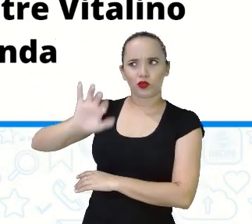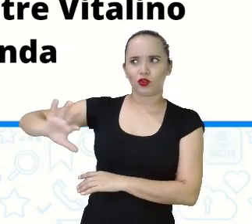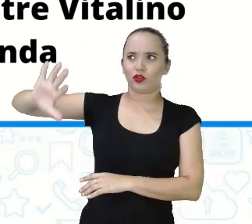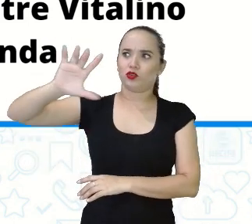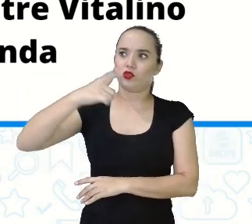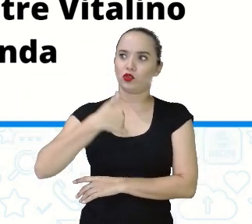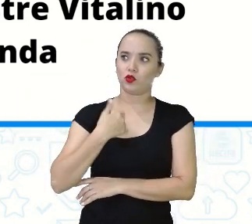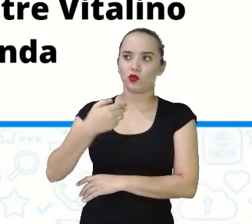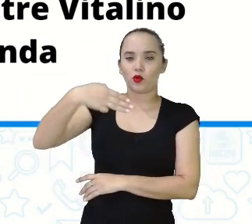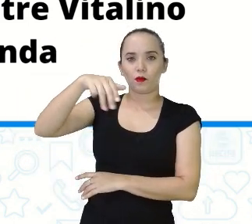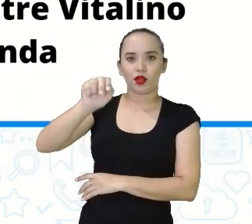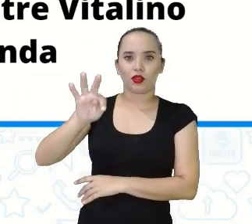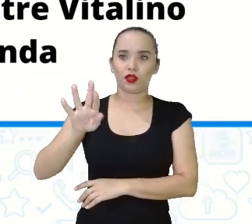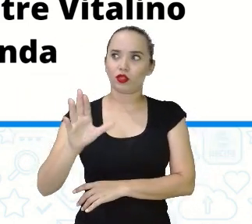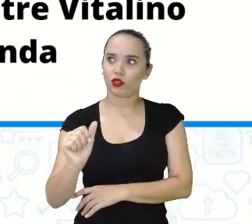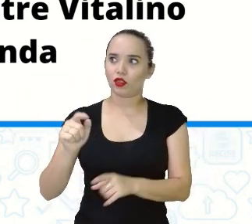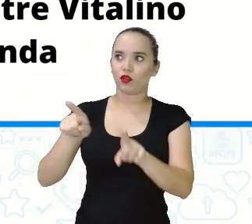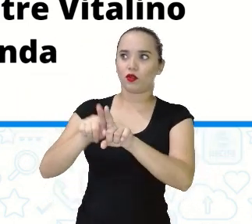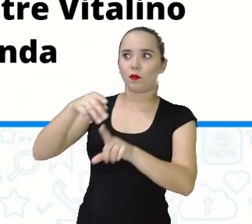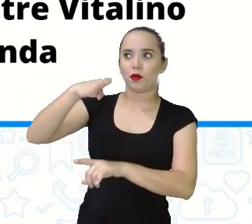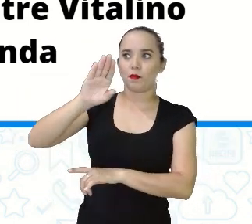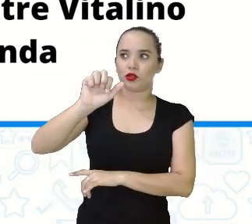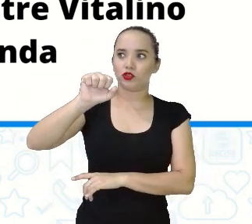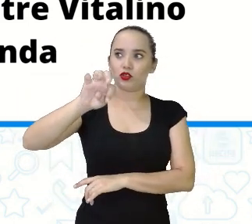um boneco do mestre Vitalino,